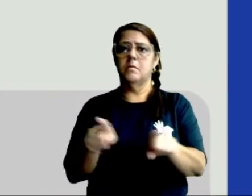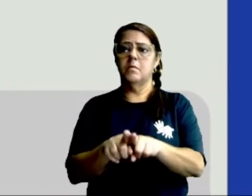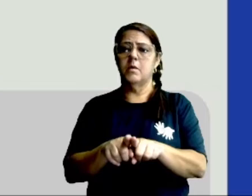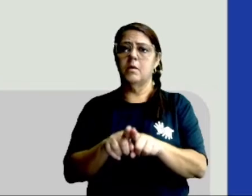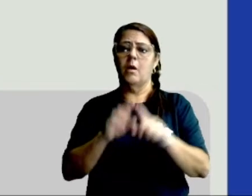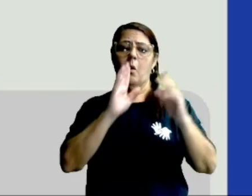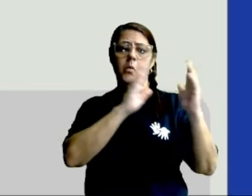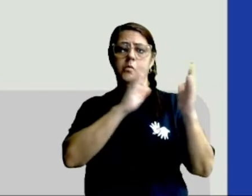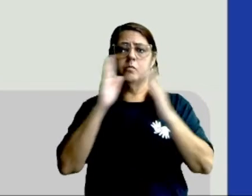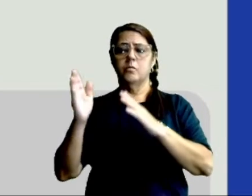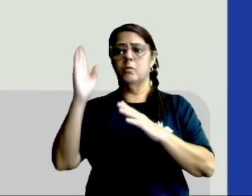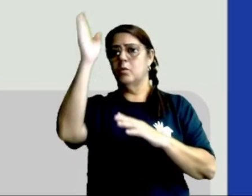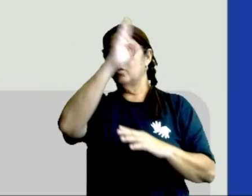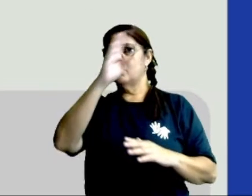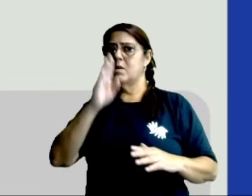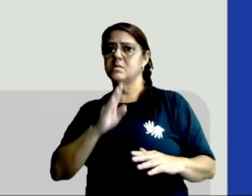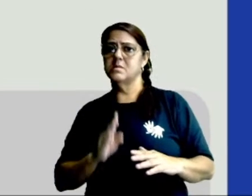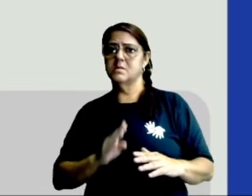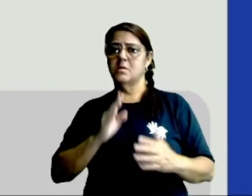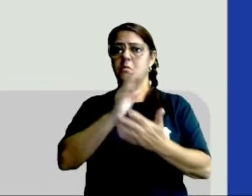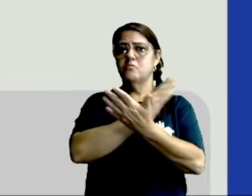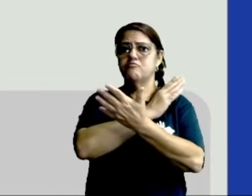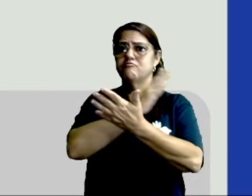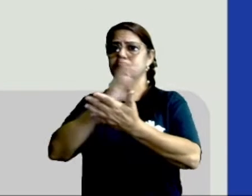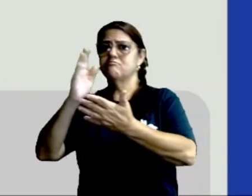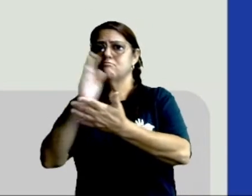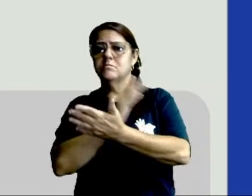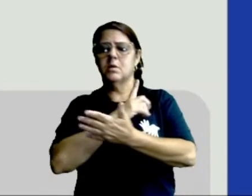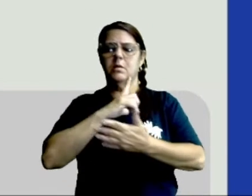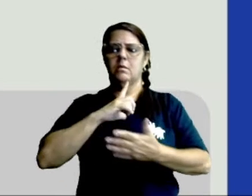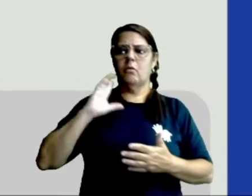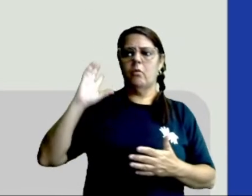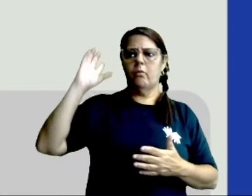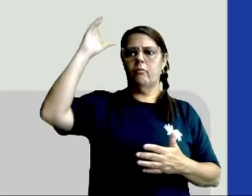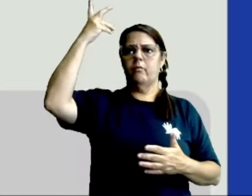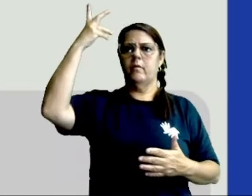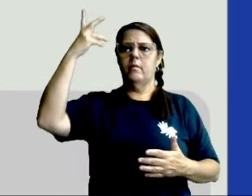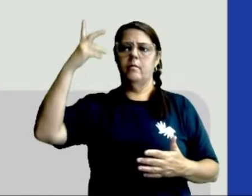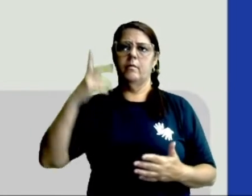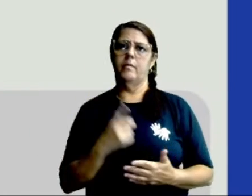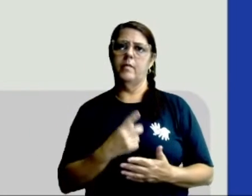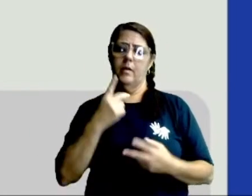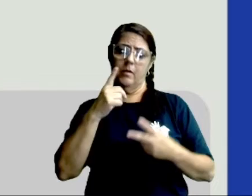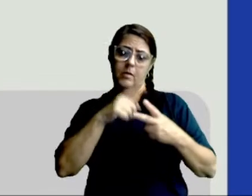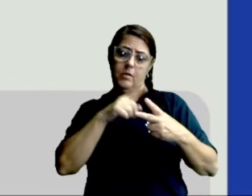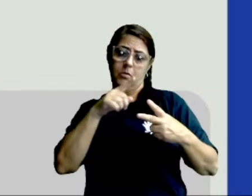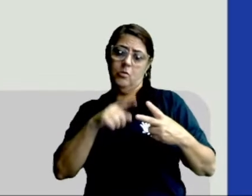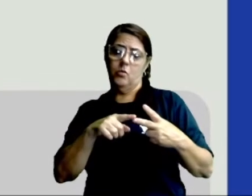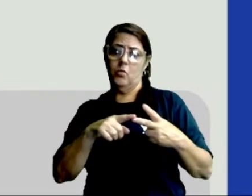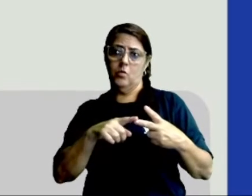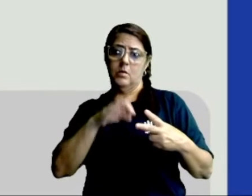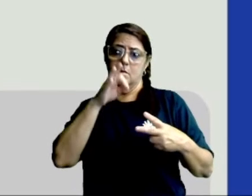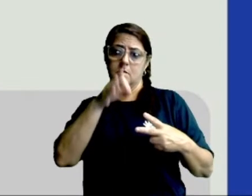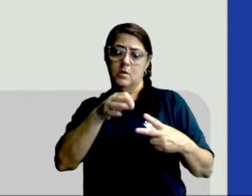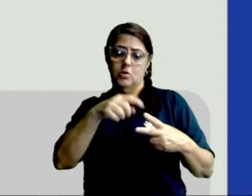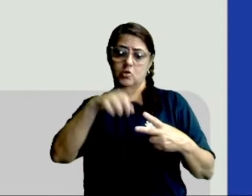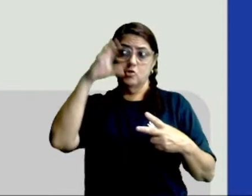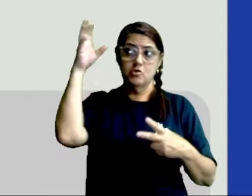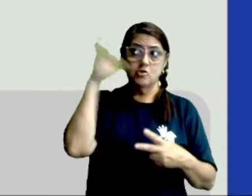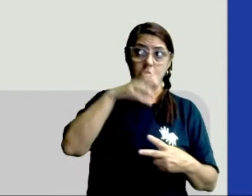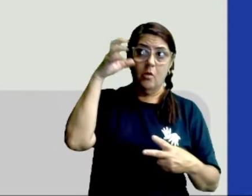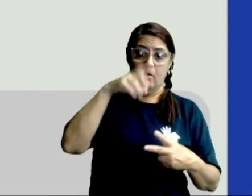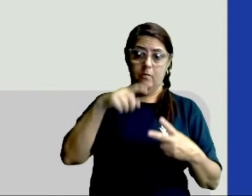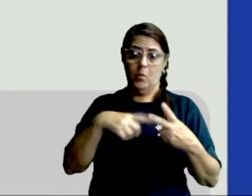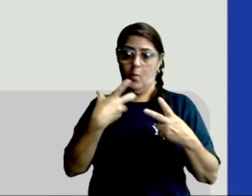predominante aqui no Brasil, que é um clima, né, que você tem duas estações bem definidas, uma chuvosa e